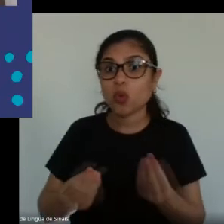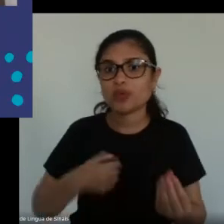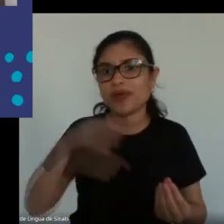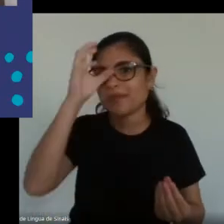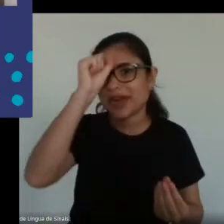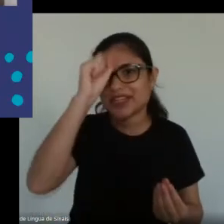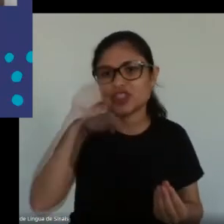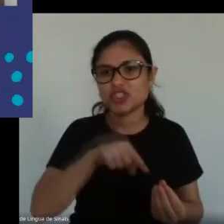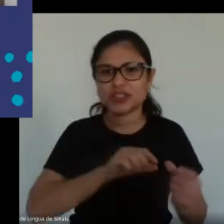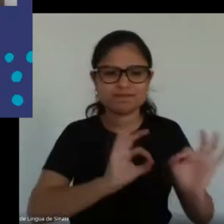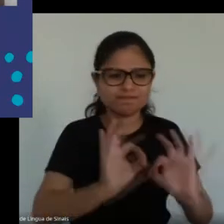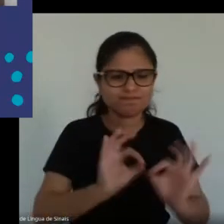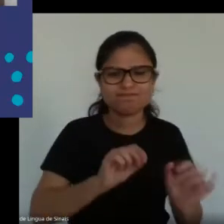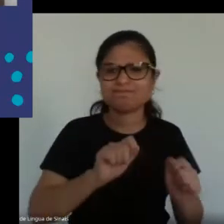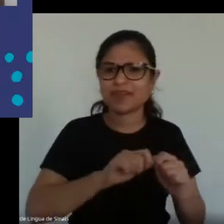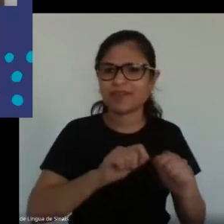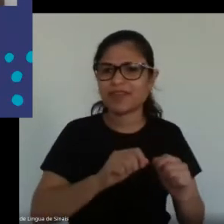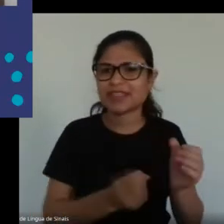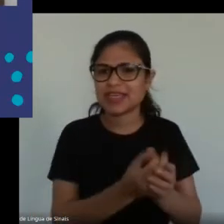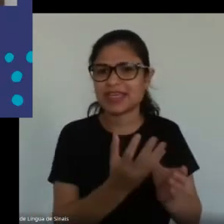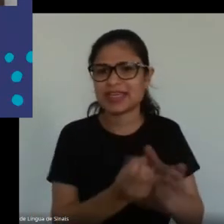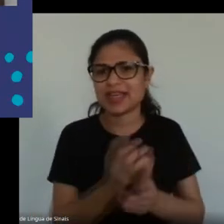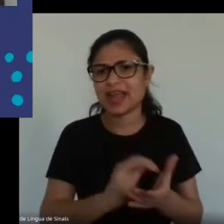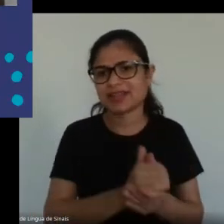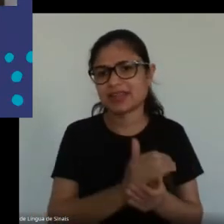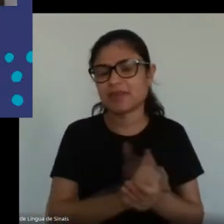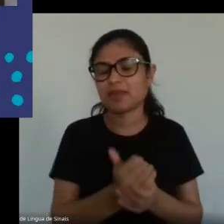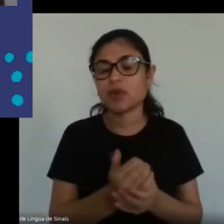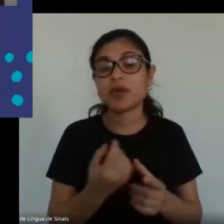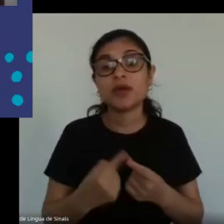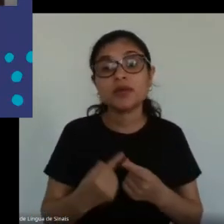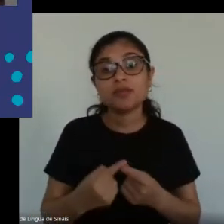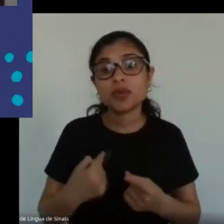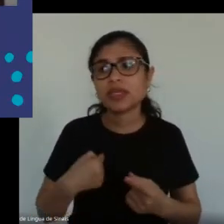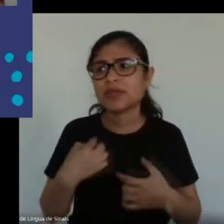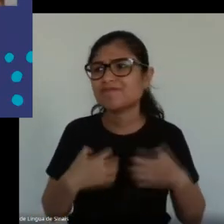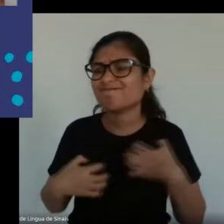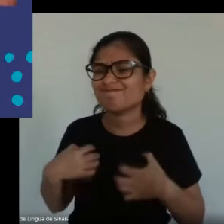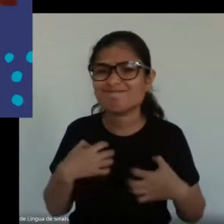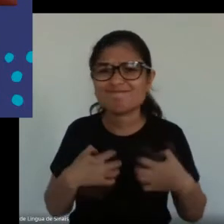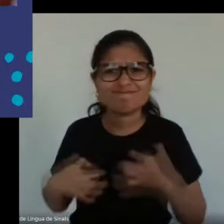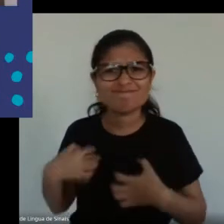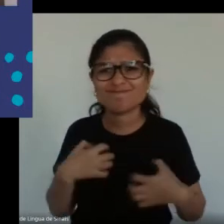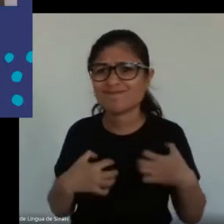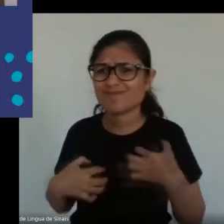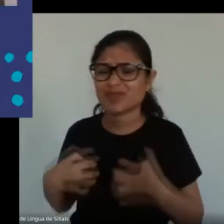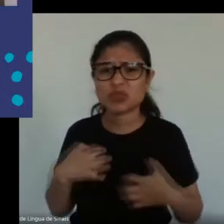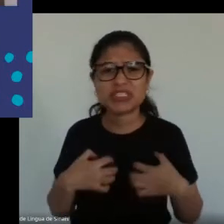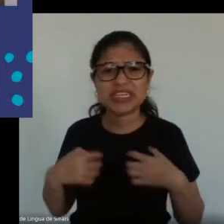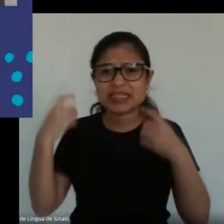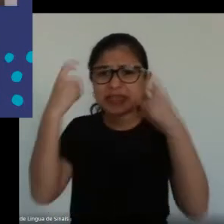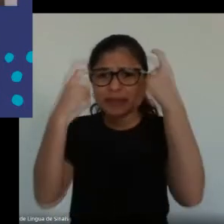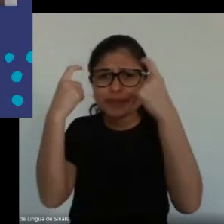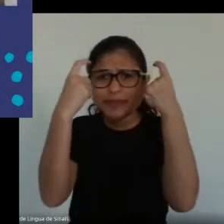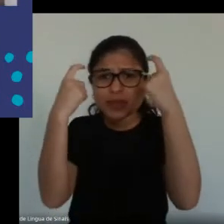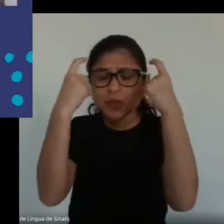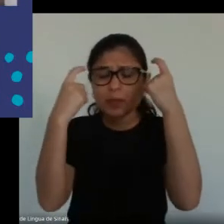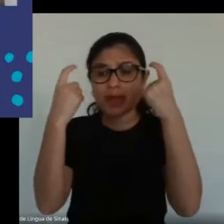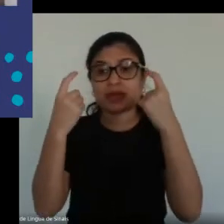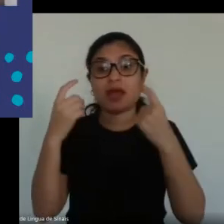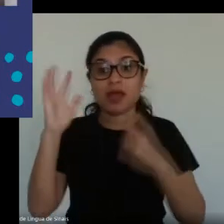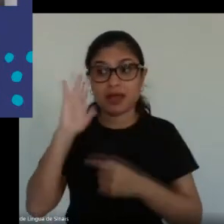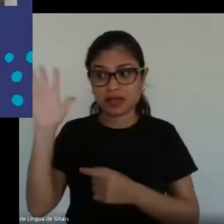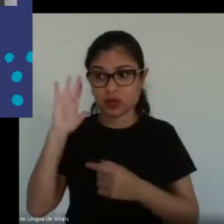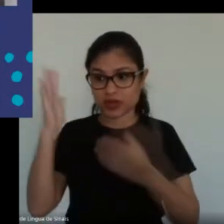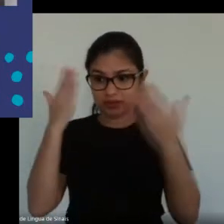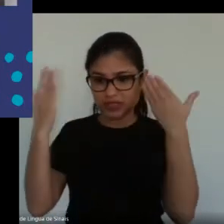aprendi a fazer sabão, galera. Porque eu ficava tão angustiada, tão enlouquecida, que a teoria,